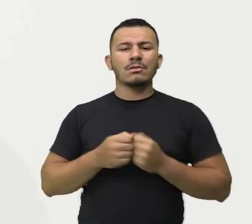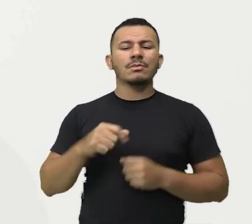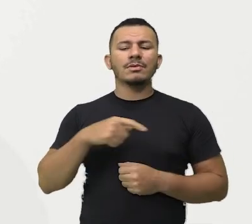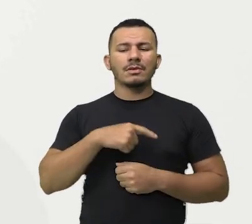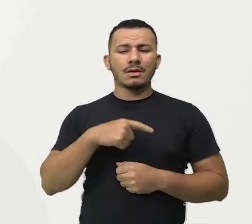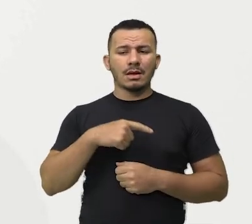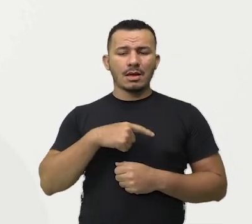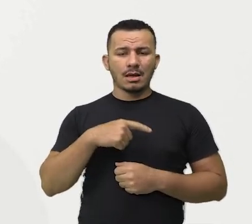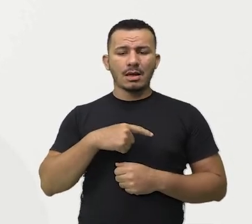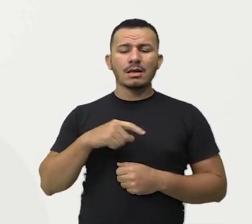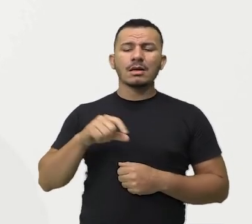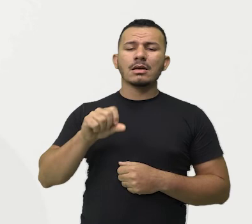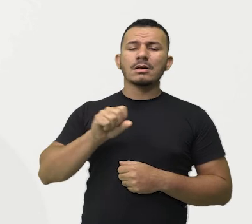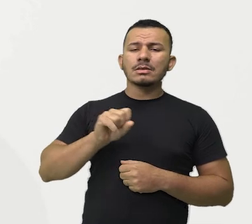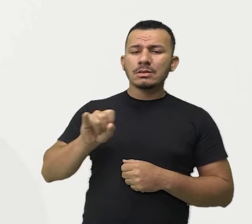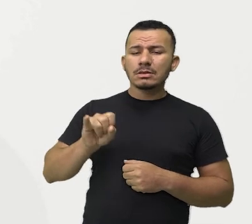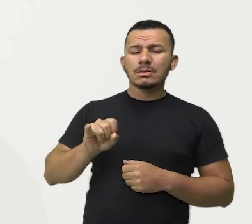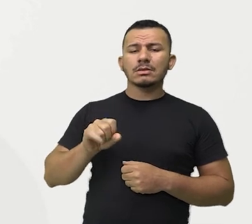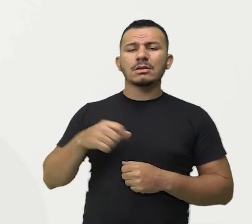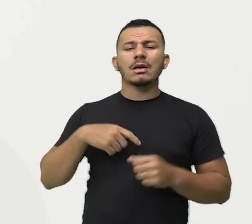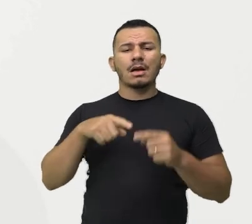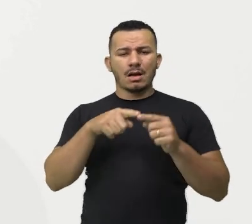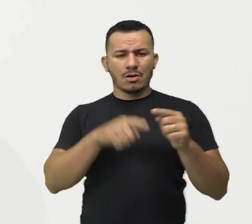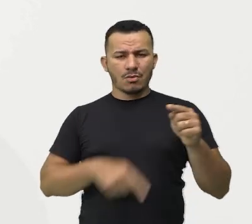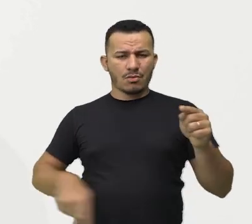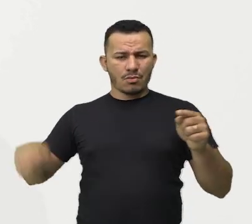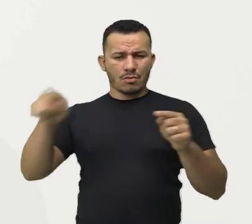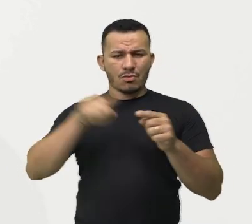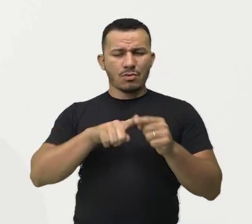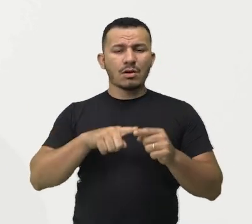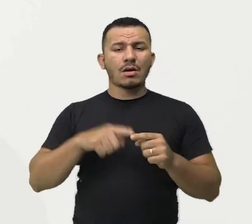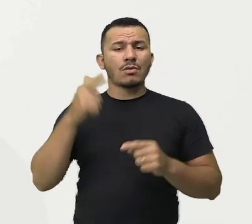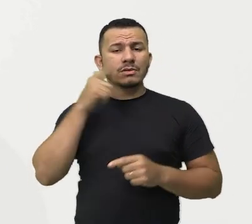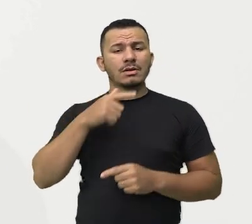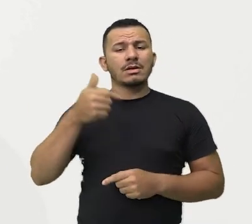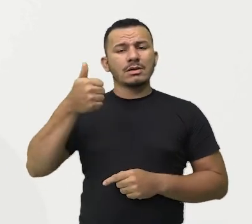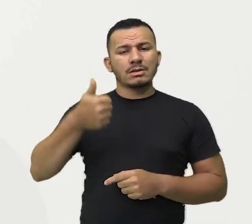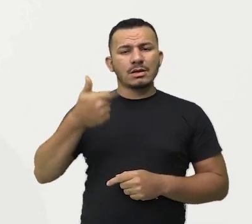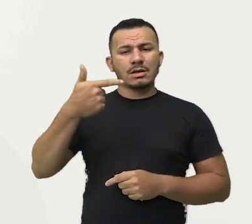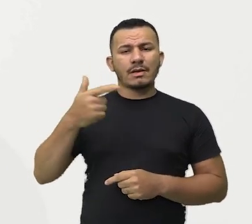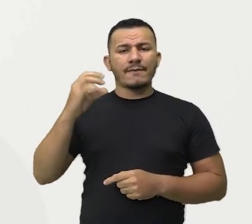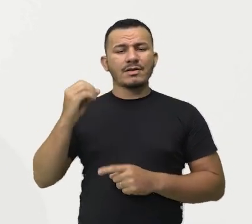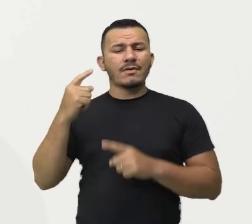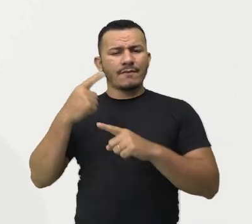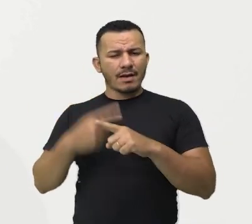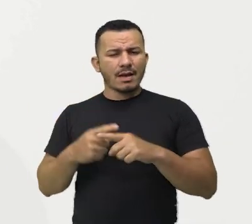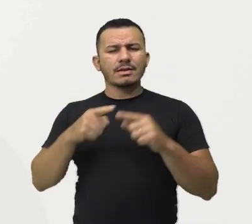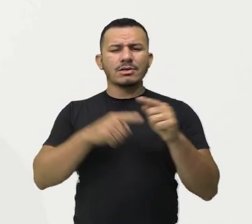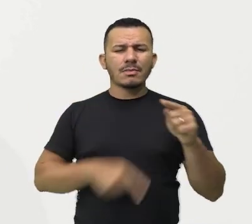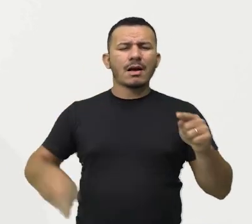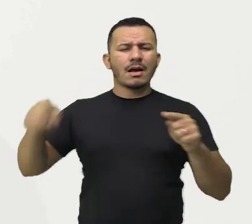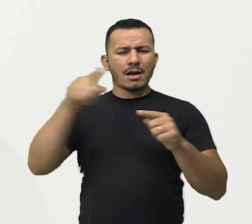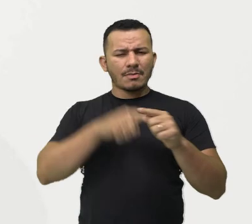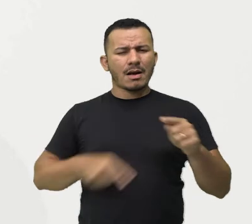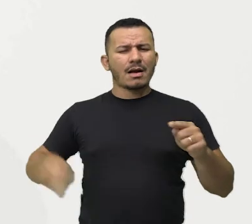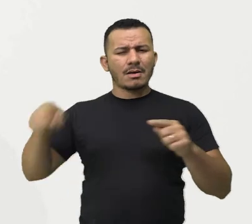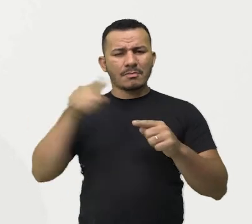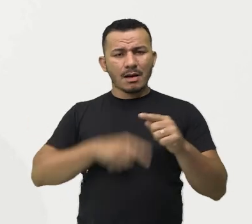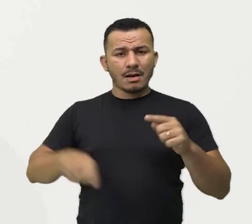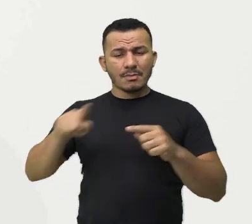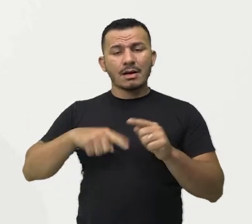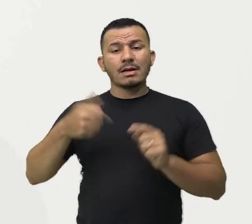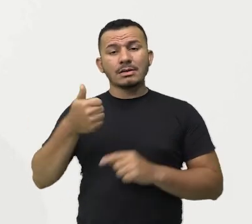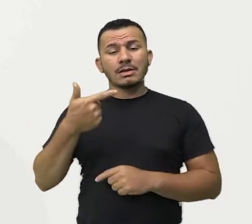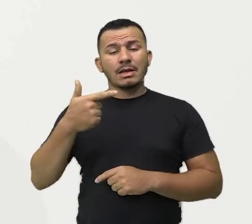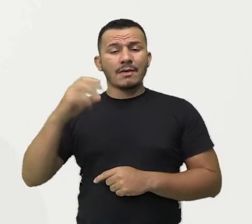metro o ônibus terá percorrido quando a roda der